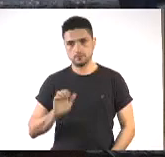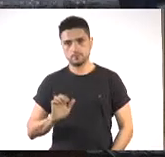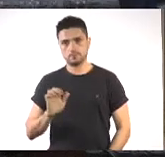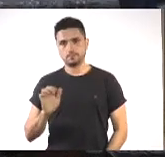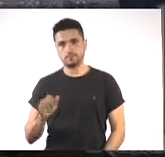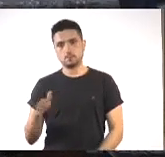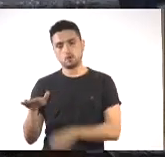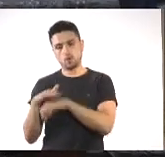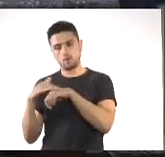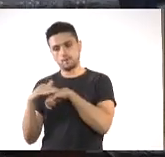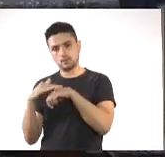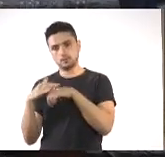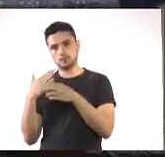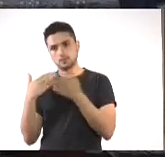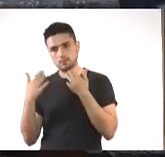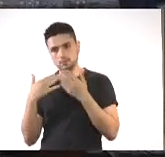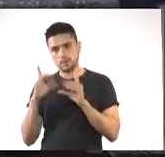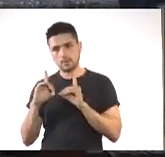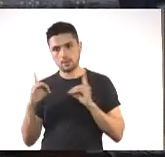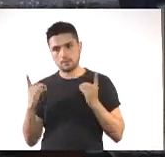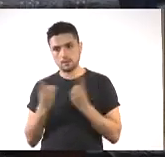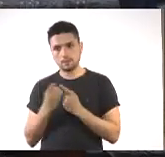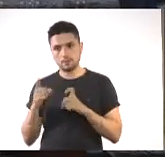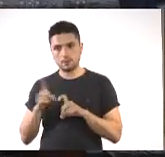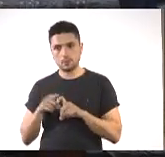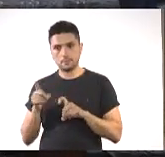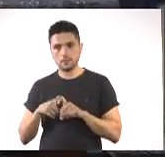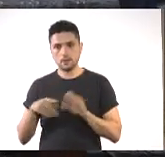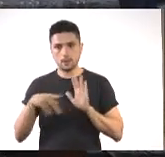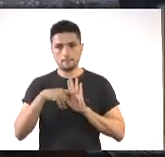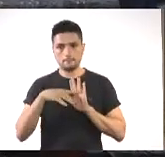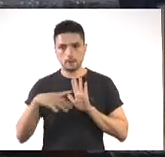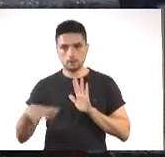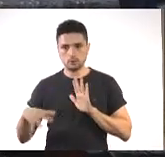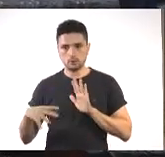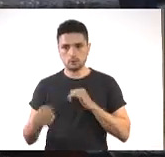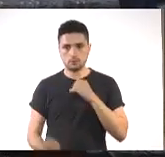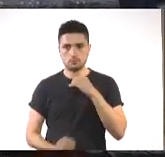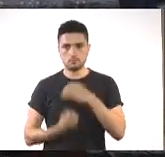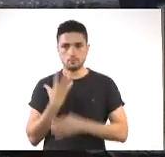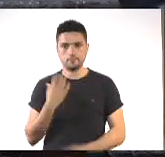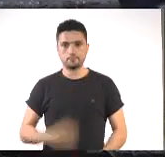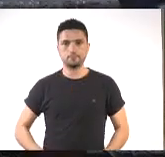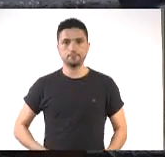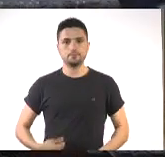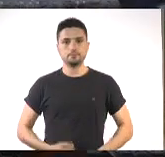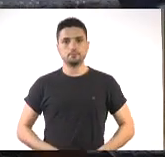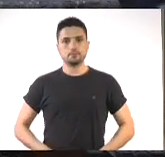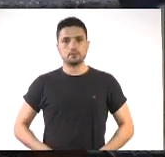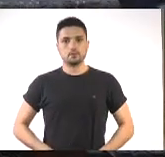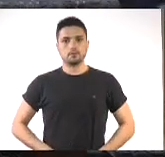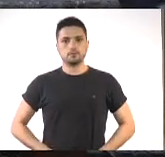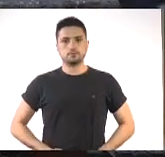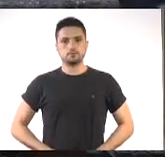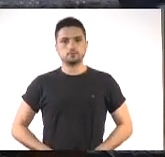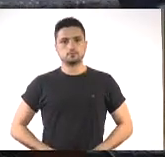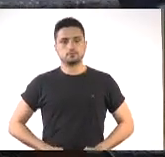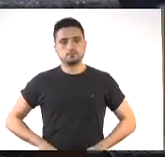com a direção do departamento médico para criarmos o protocolo. Vamos aguardar, tomara